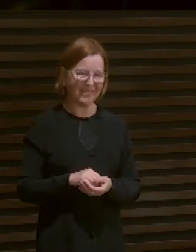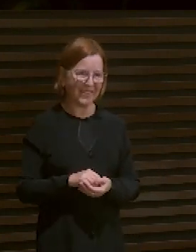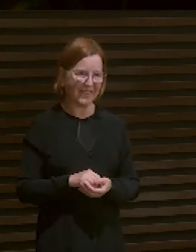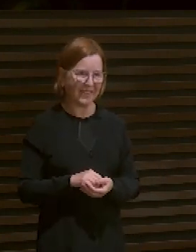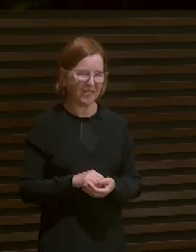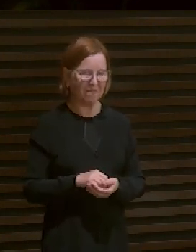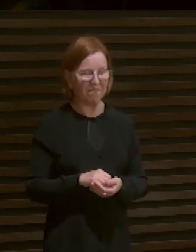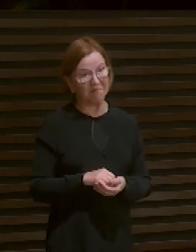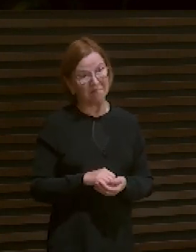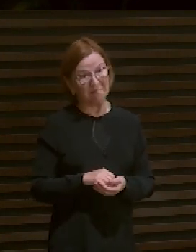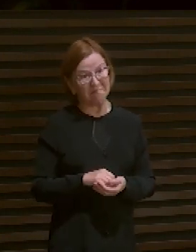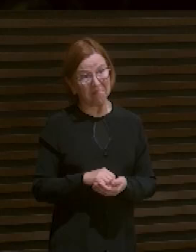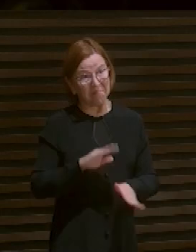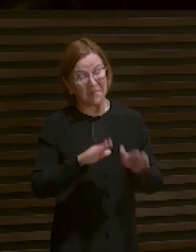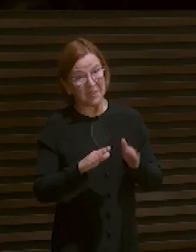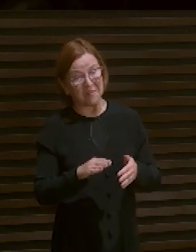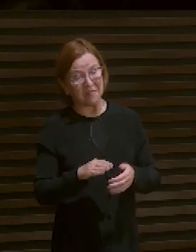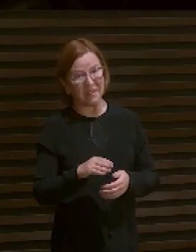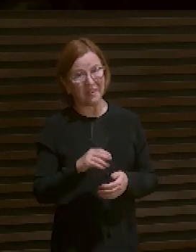Teria sido Apolo,